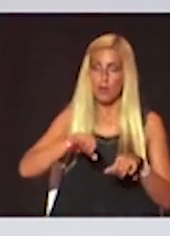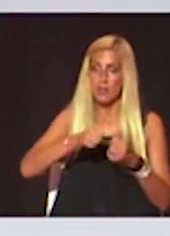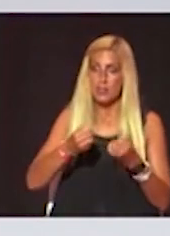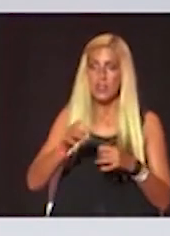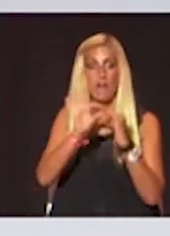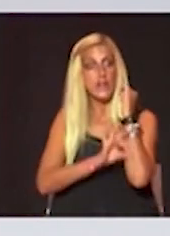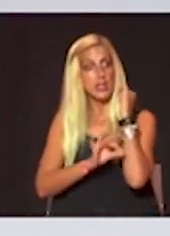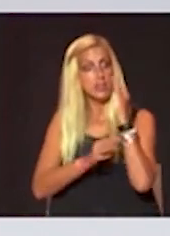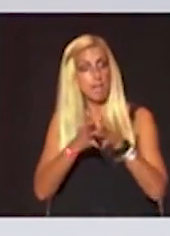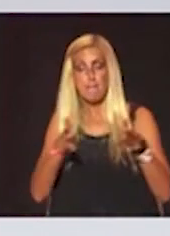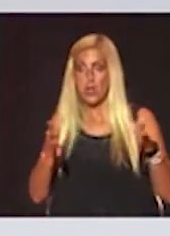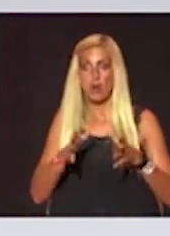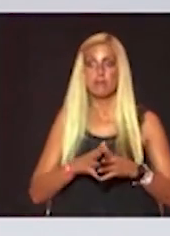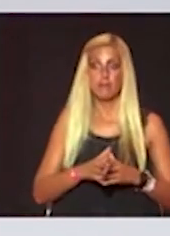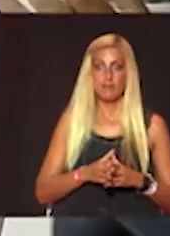nas freguesias.